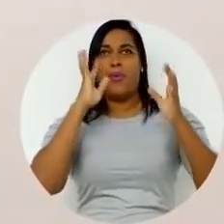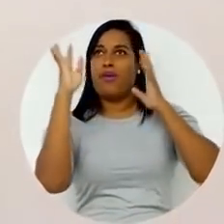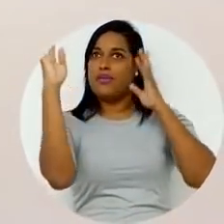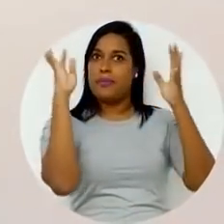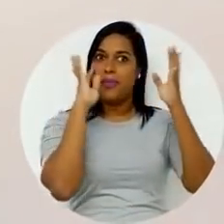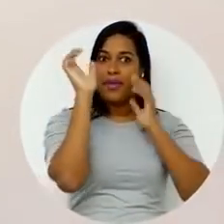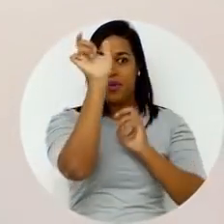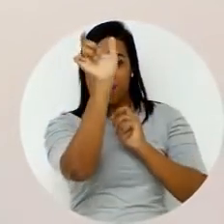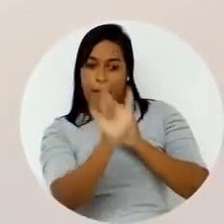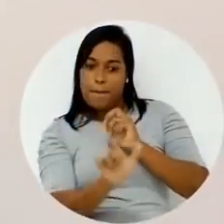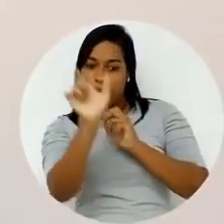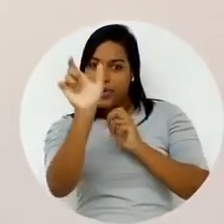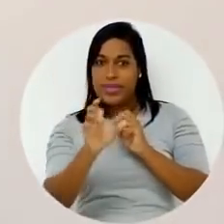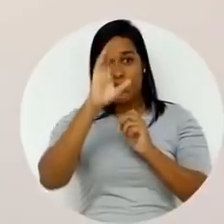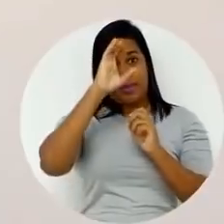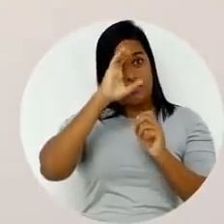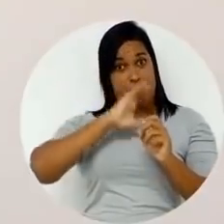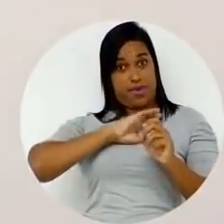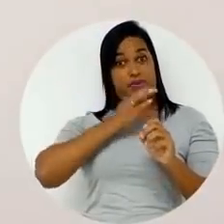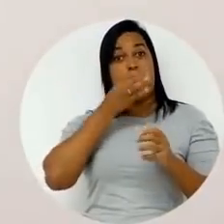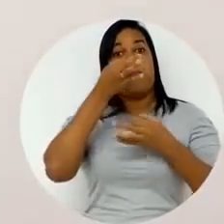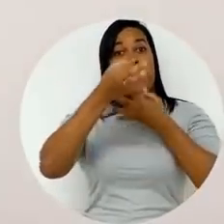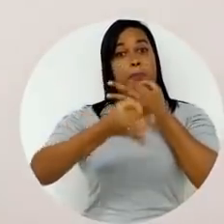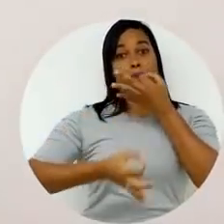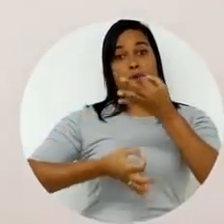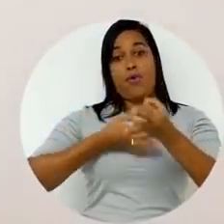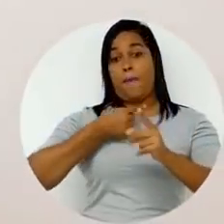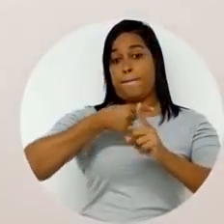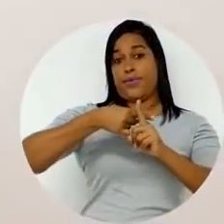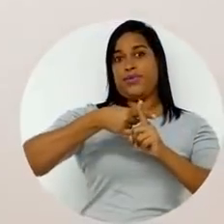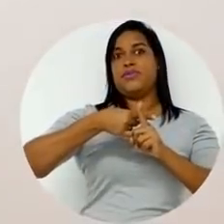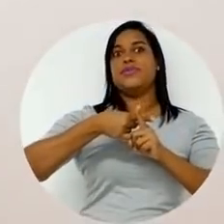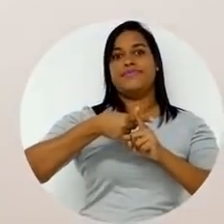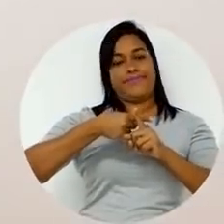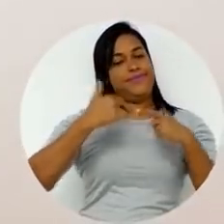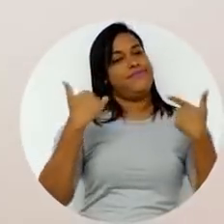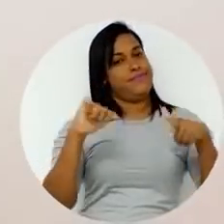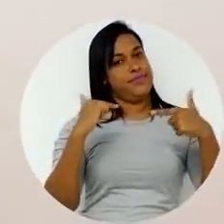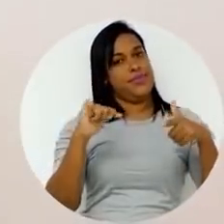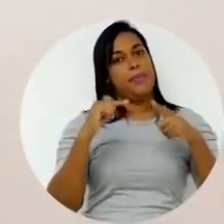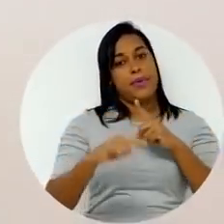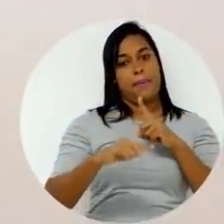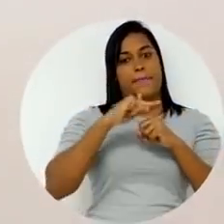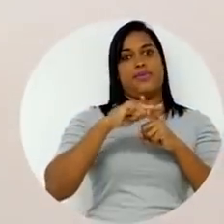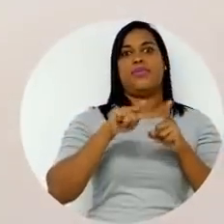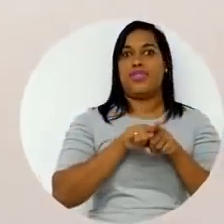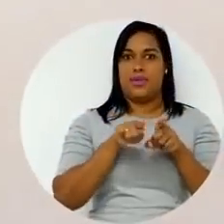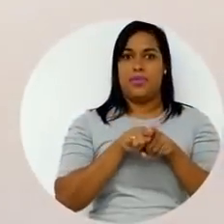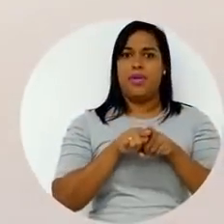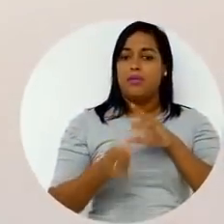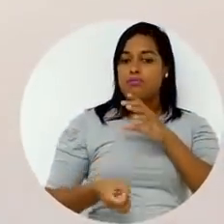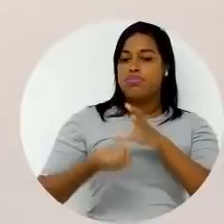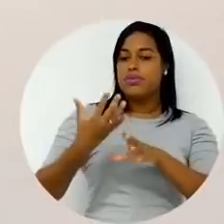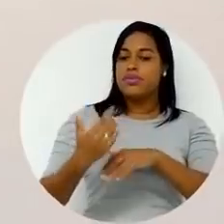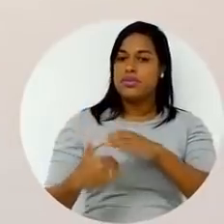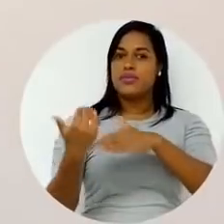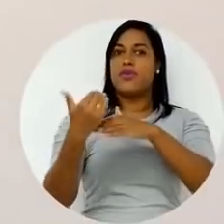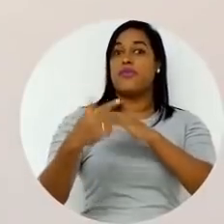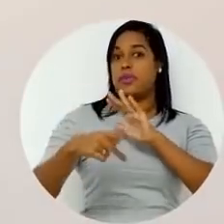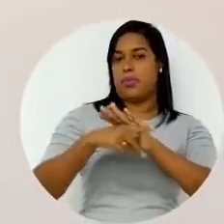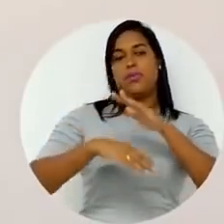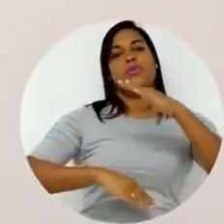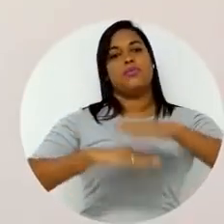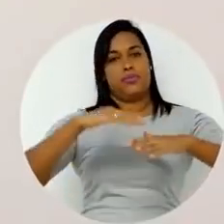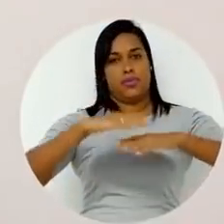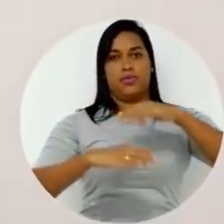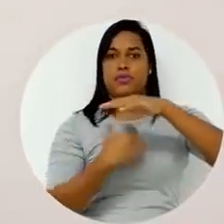conhecimento, de comportamento, de atitudes positivas, de ações positivas criadas e desenvolvidas pelos